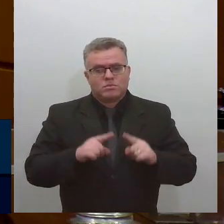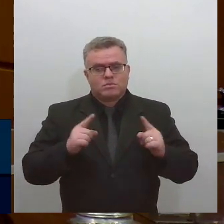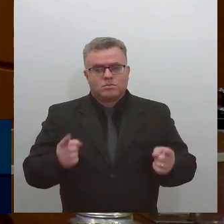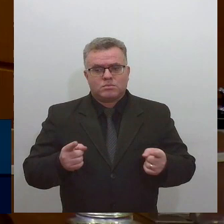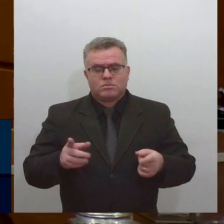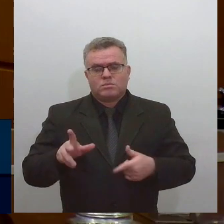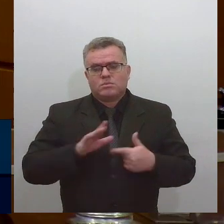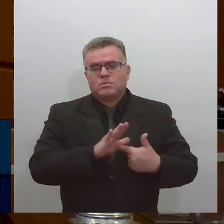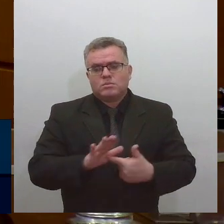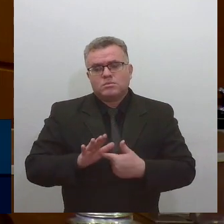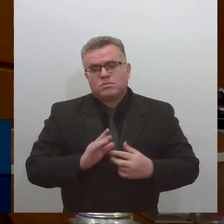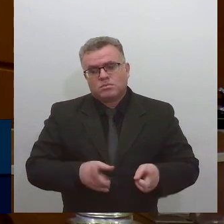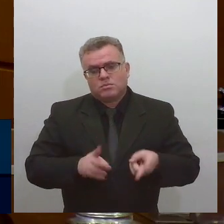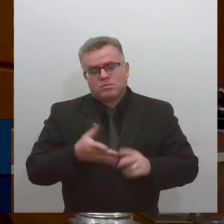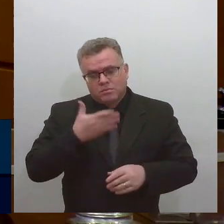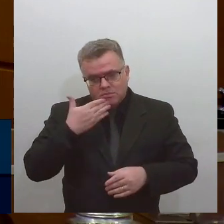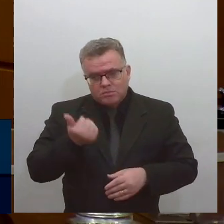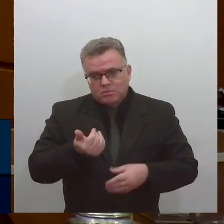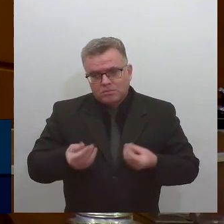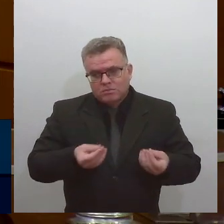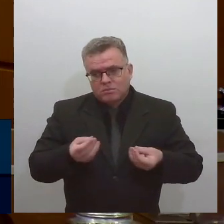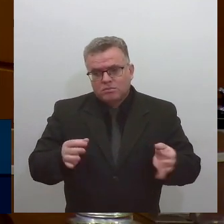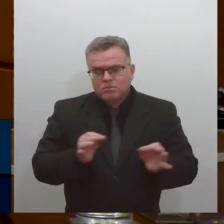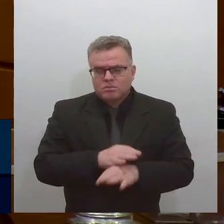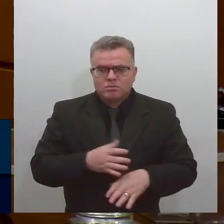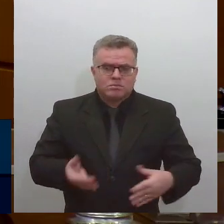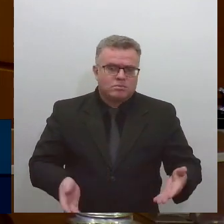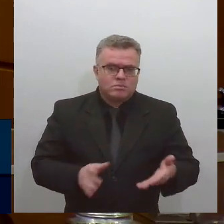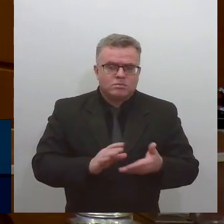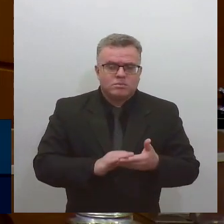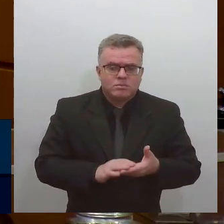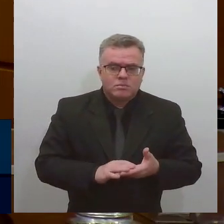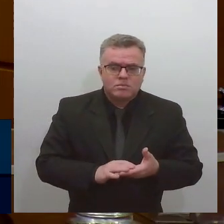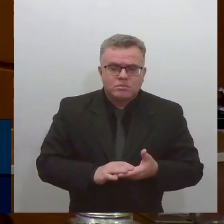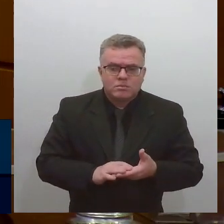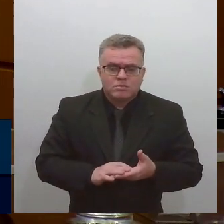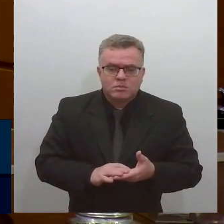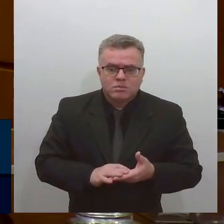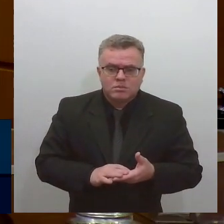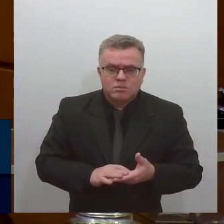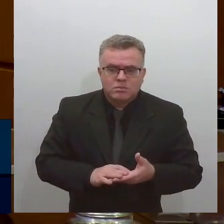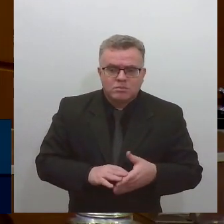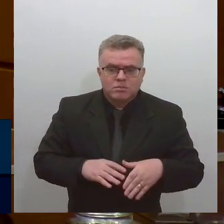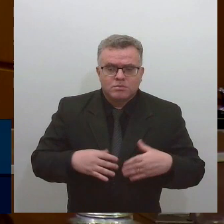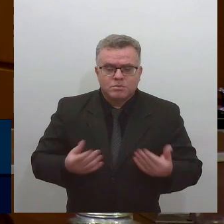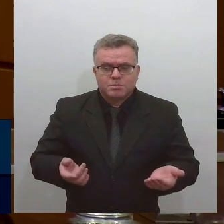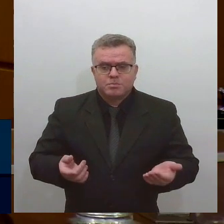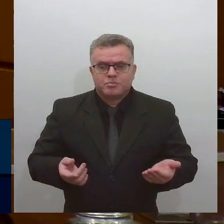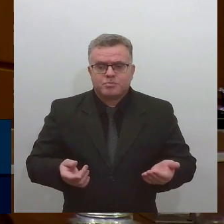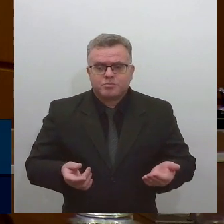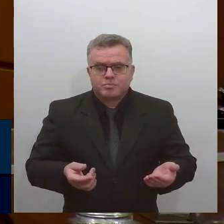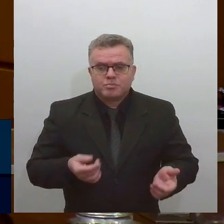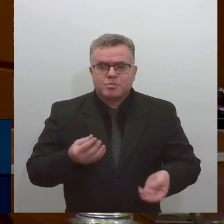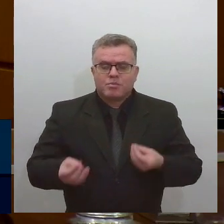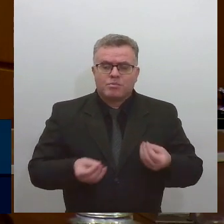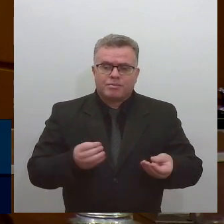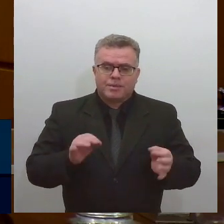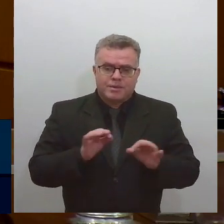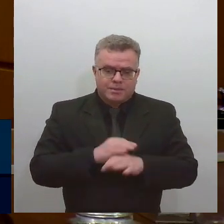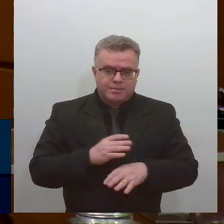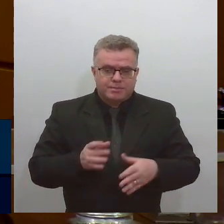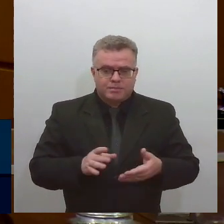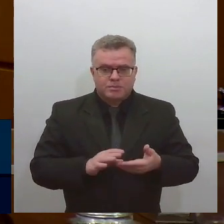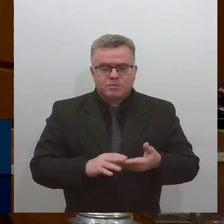restaurar todo o segmento nós vamos colocar algumas terceiras faixas melhorar as curvas e melhorar os